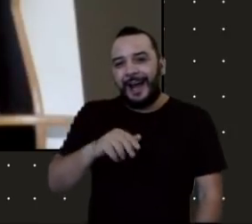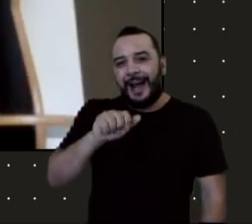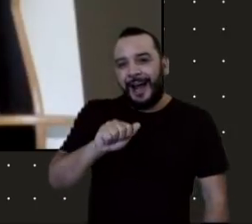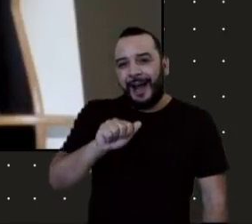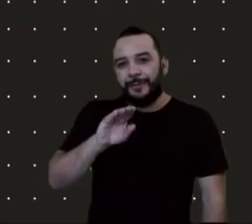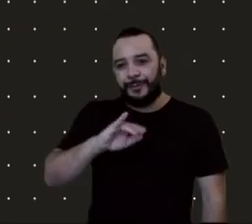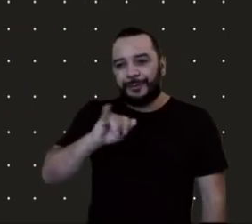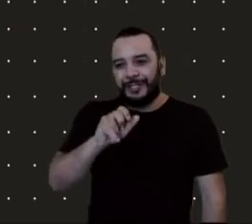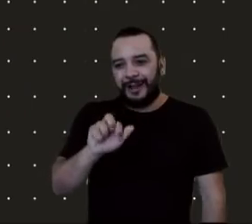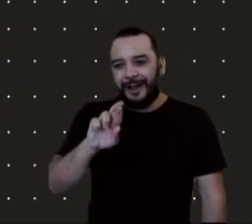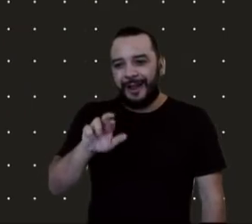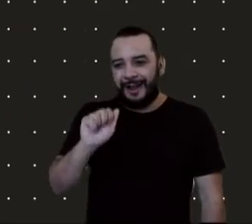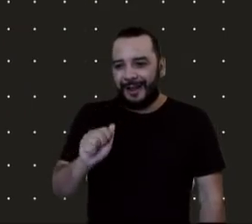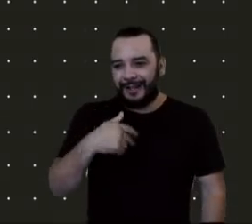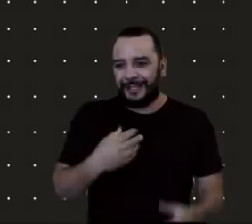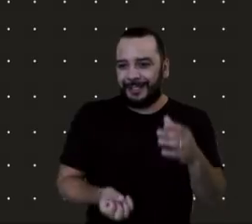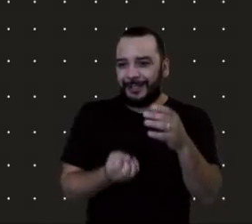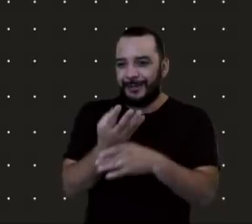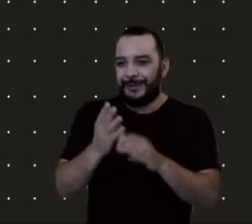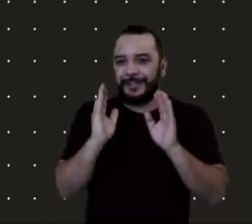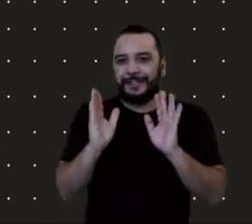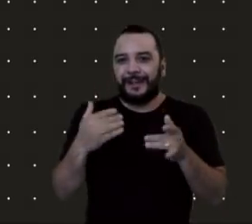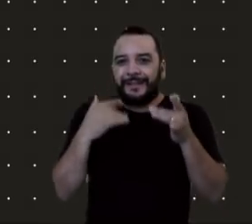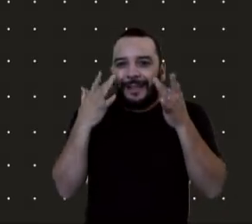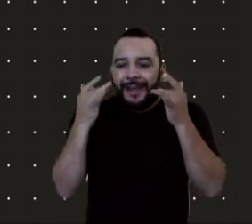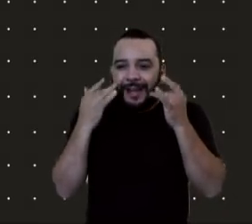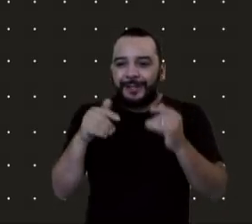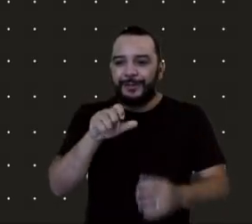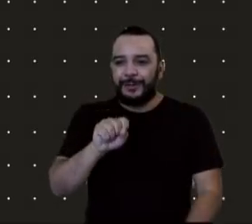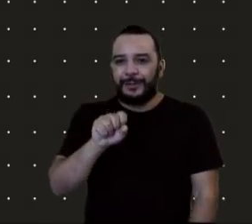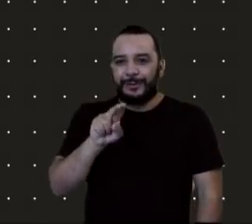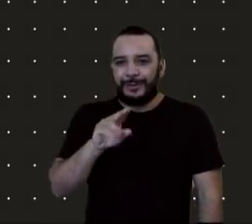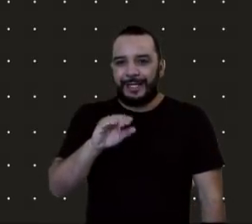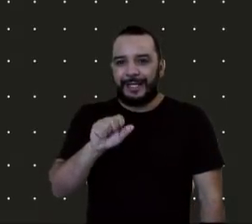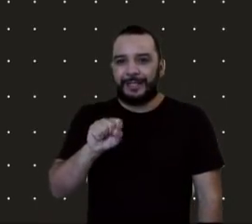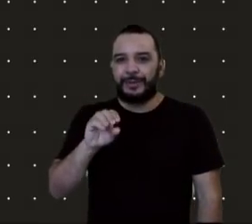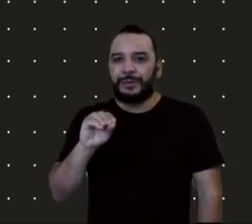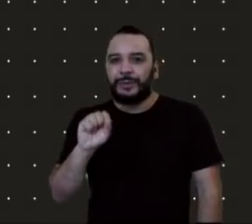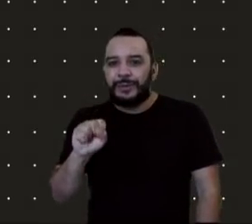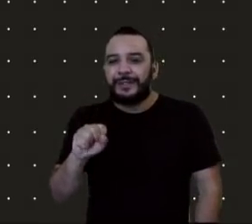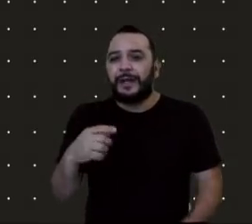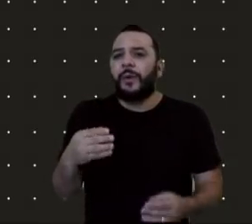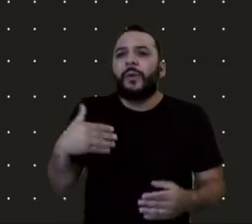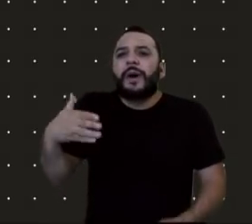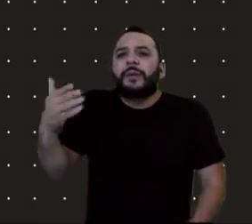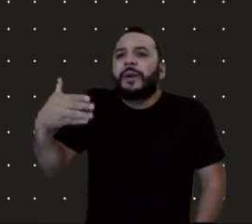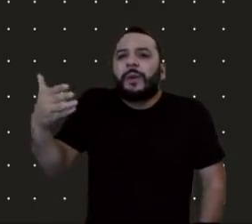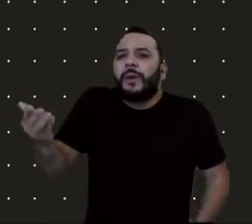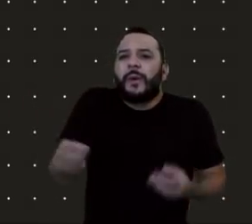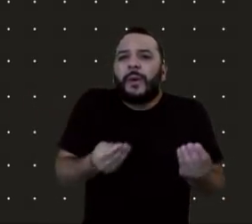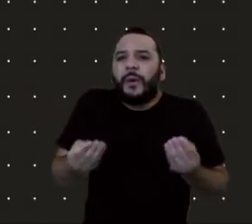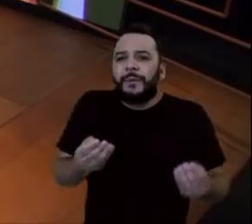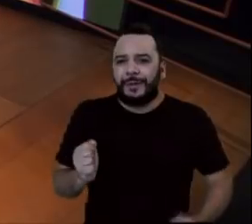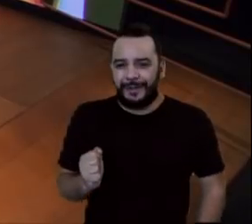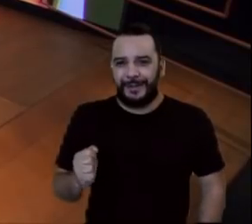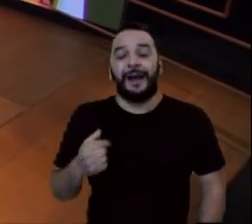Abujamra assistia essas peças e falou, você vai estrear comigo. Eu falei, quando? Até que